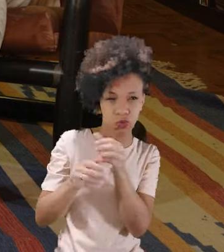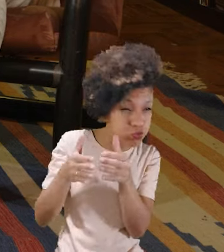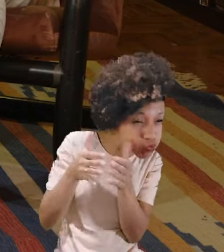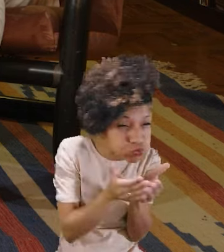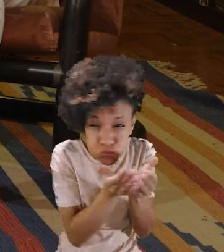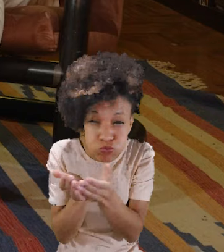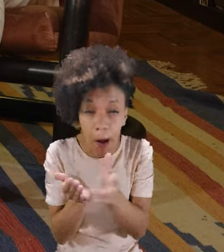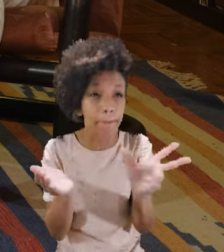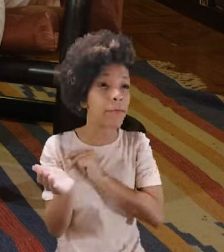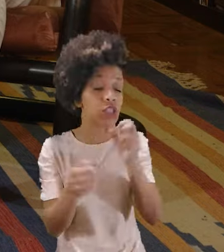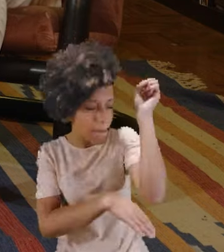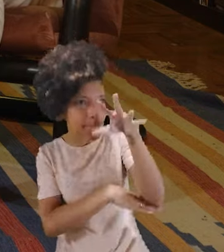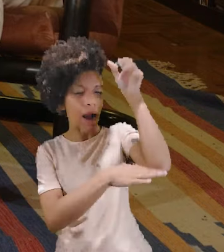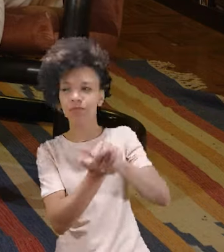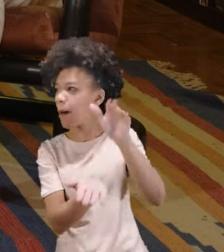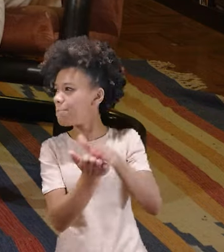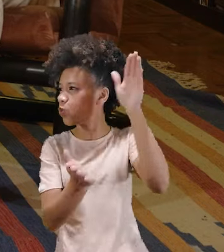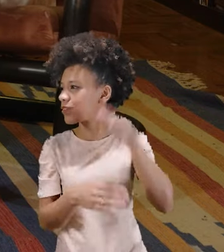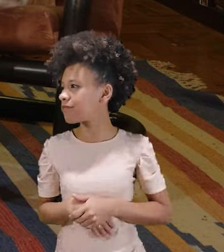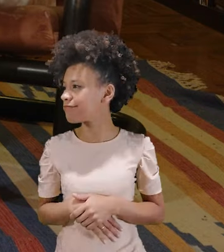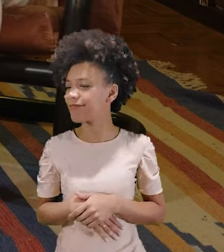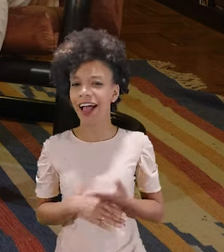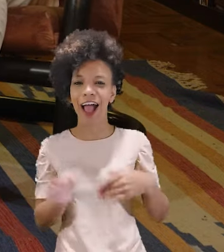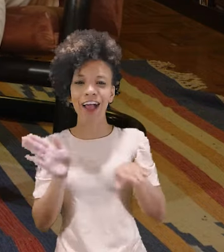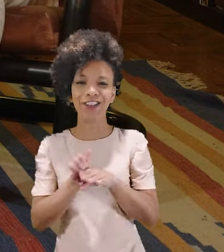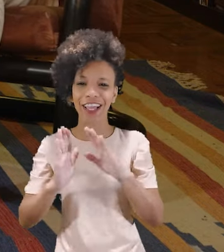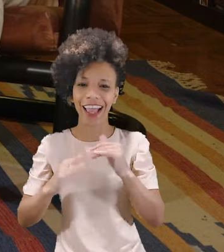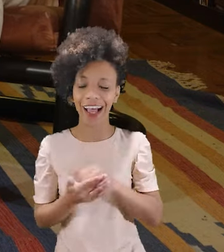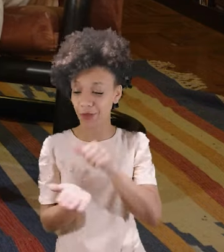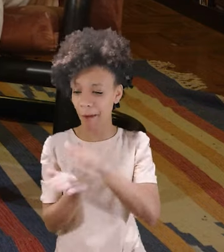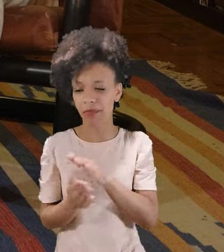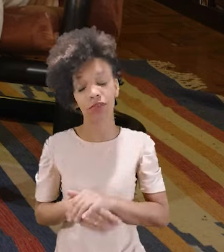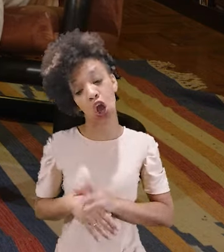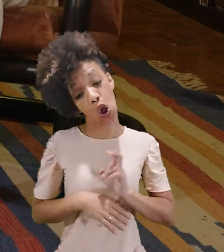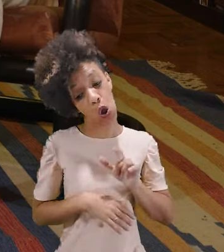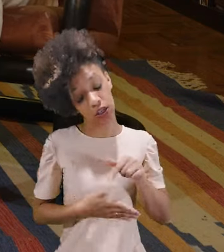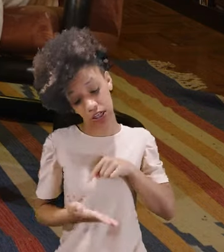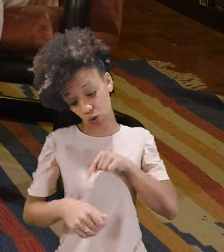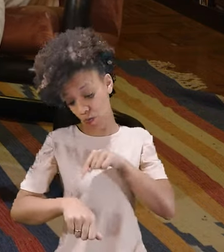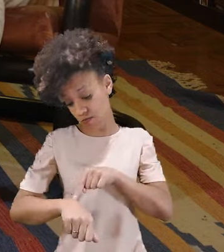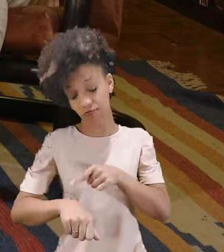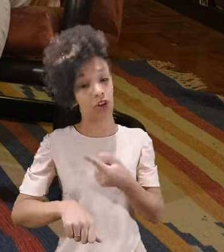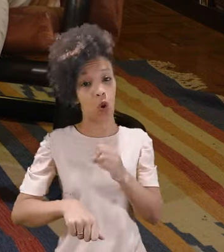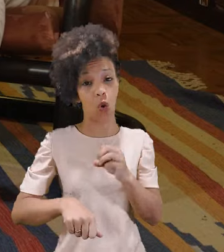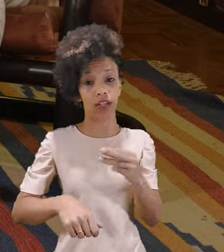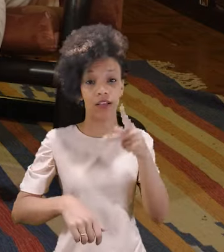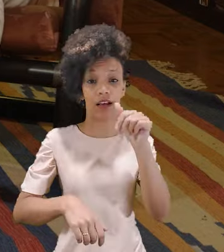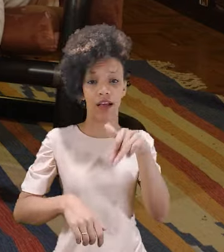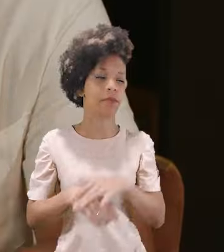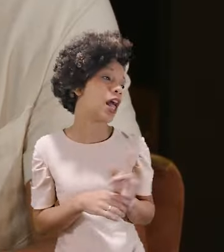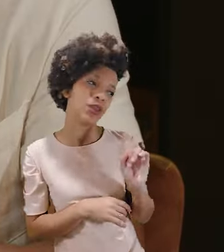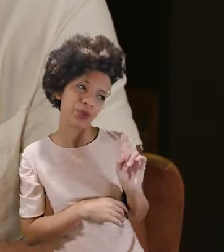esse você não flamerda Ah tá desculpa chega na sua casa uma multa do tipo Olha Rodrigo passou o entendam no